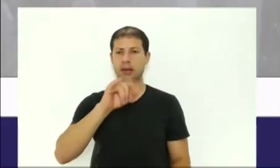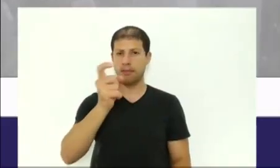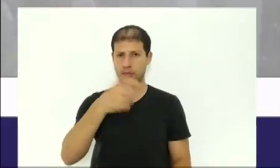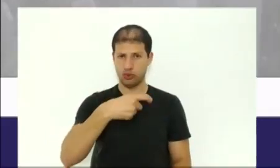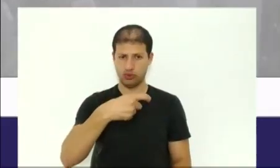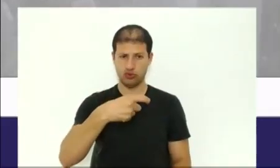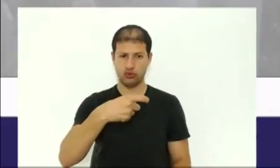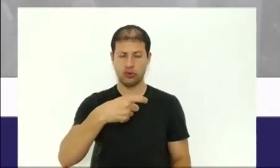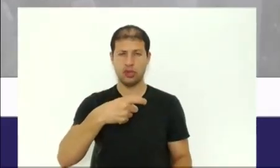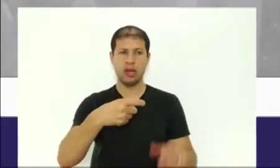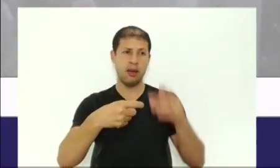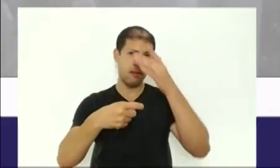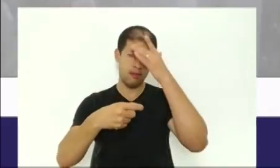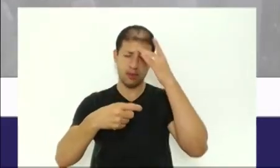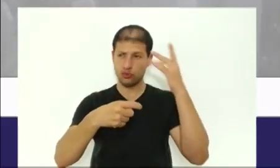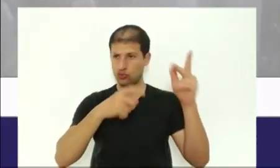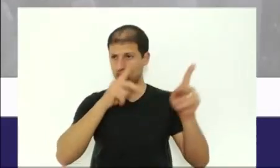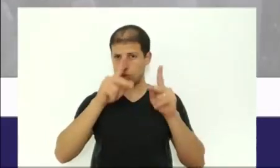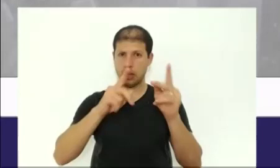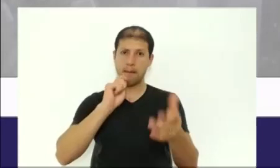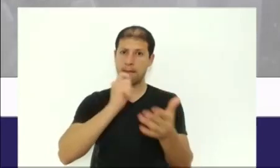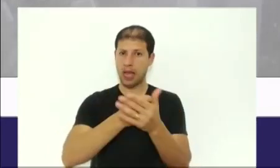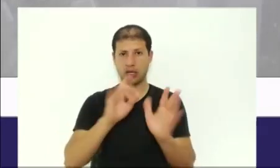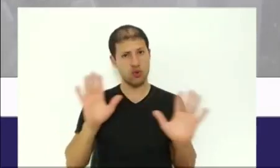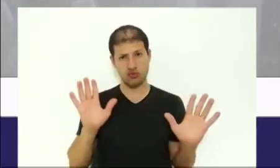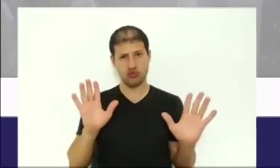à população que